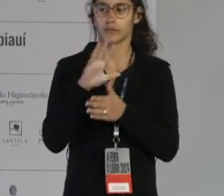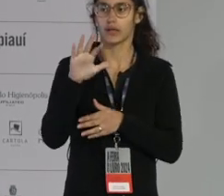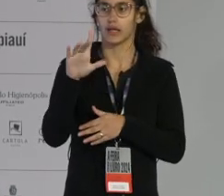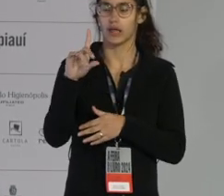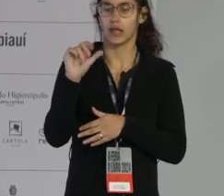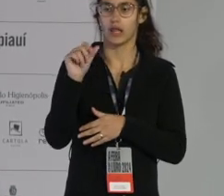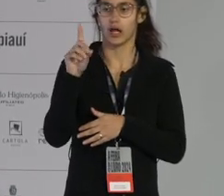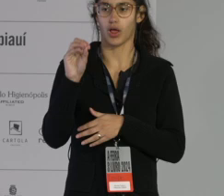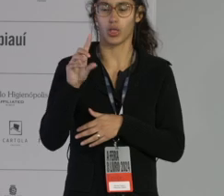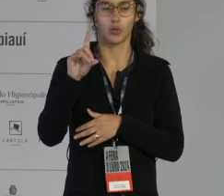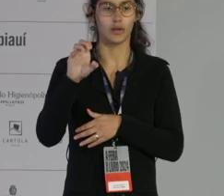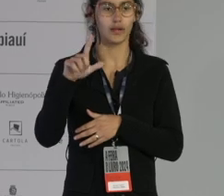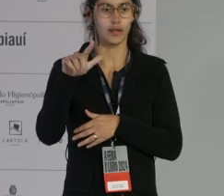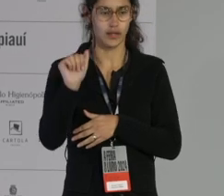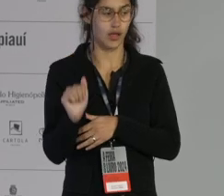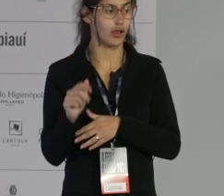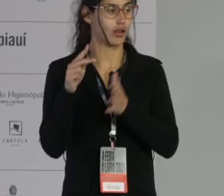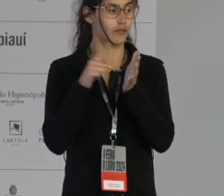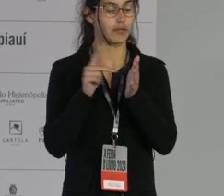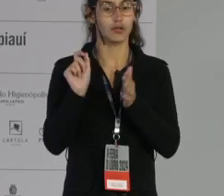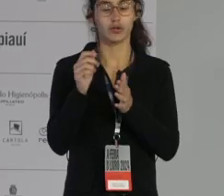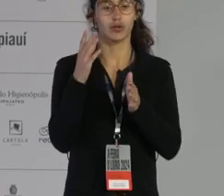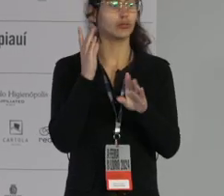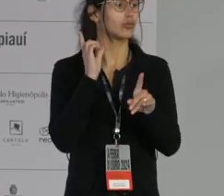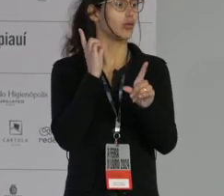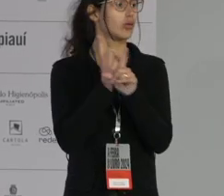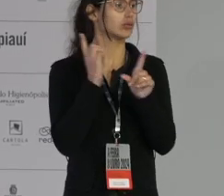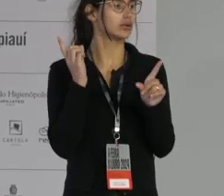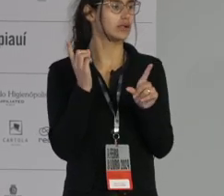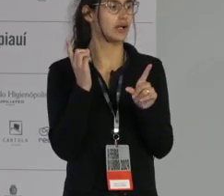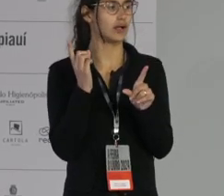né, Viagens para o Lado de Lá, na verdade, é que eu não achei